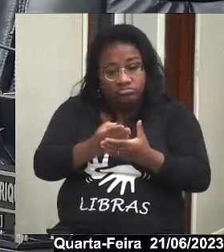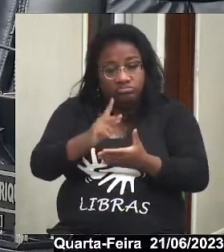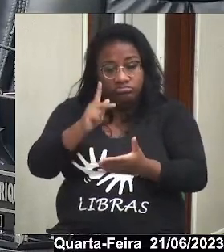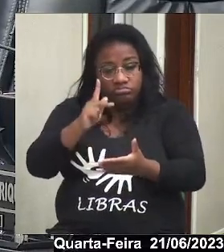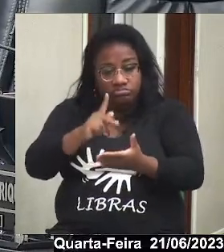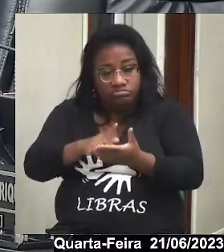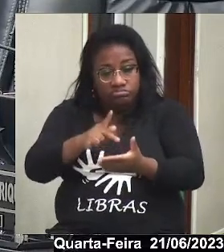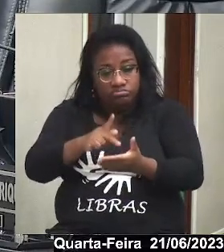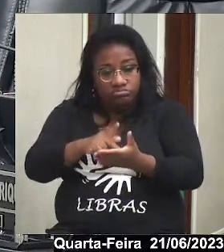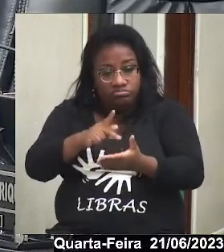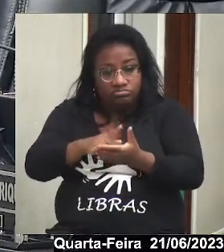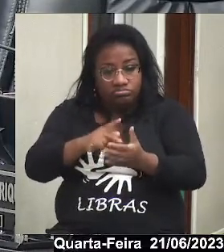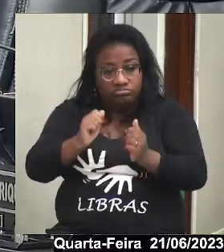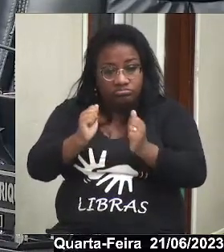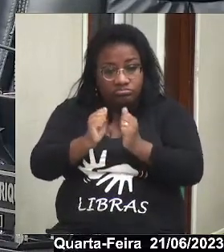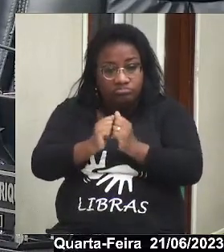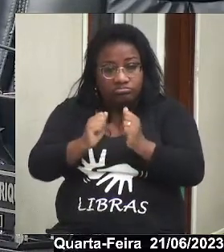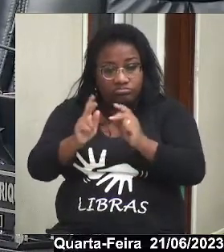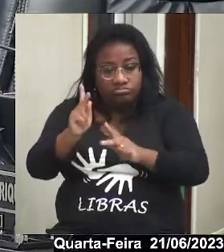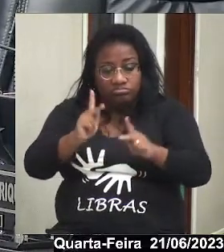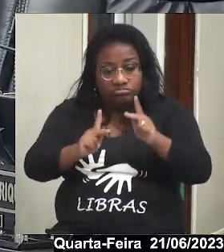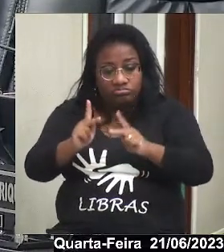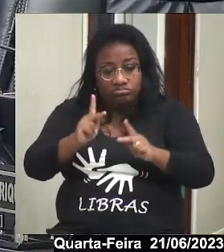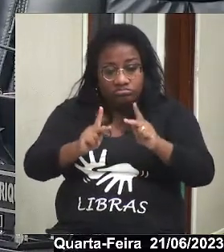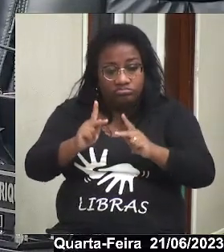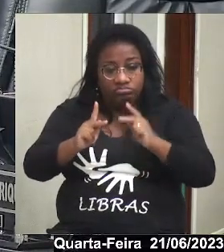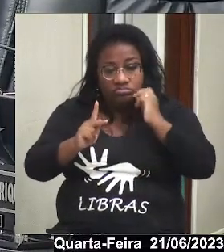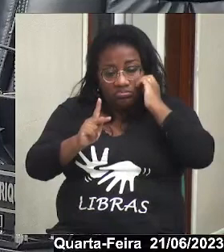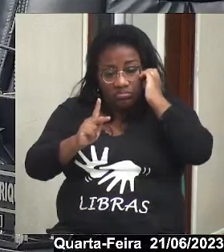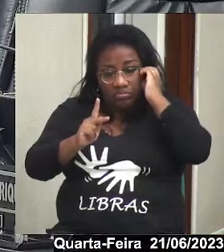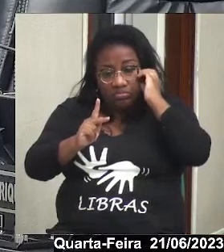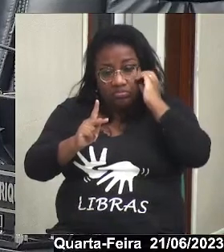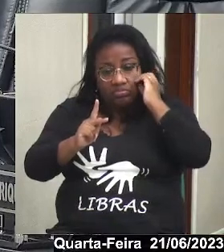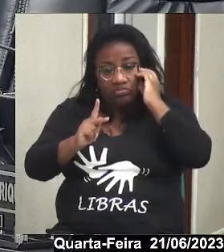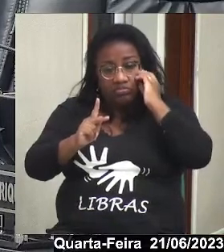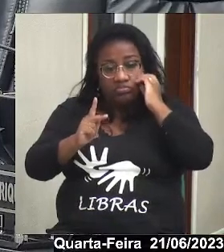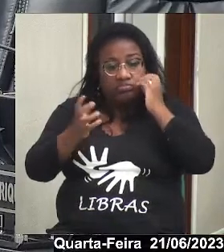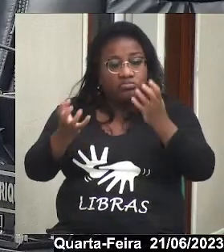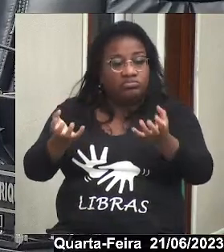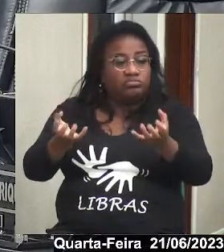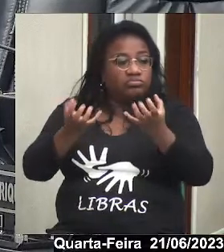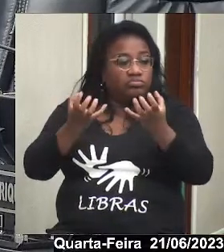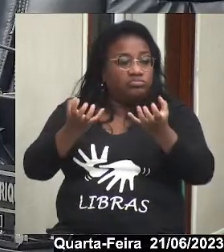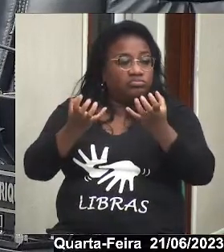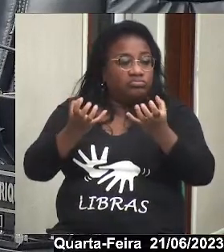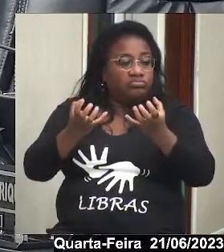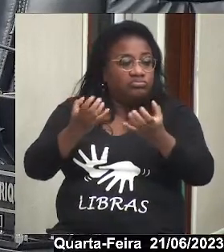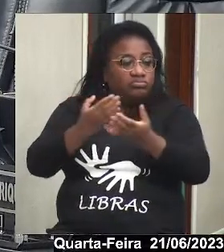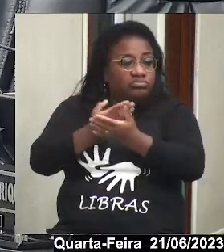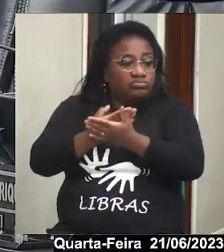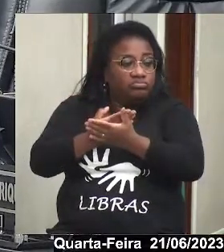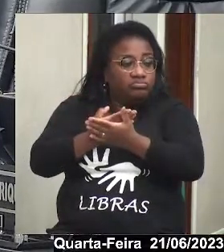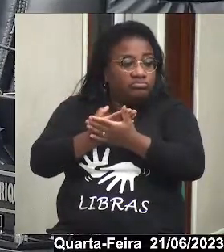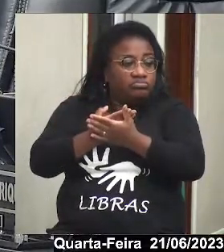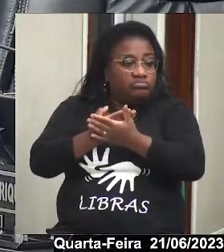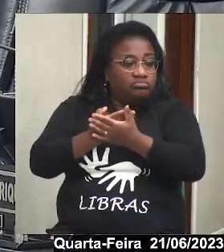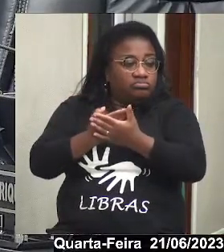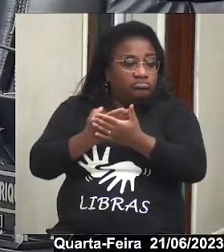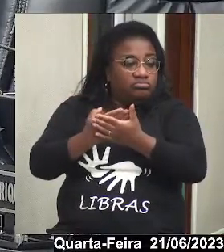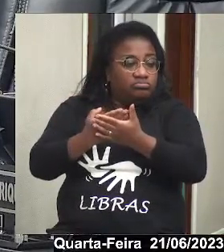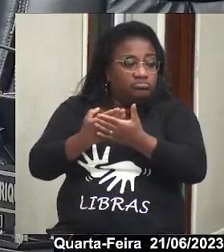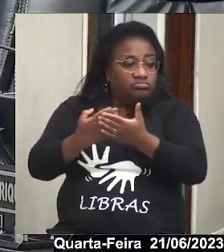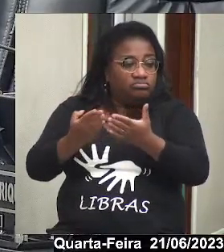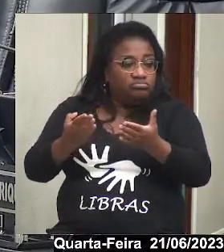quem realmente está com a caneta na mão. Então nós queremos aqui, ó, e eu espero que vocês,